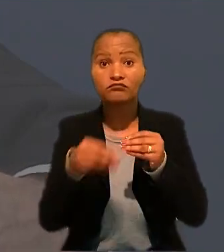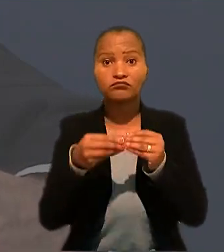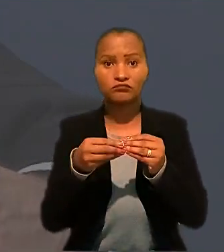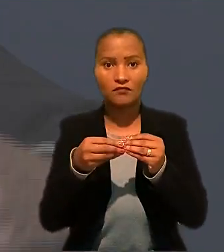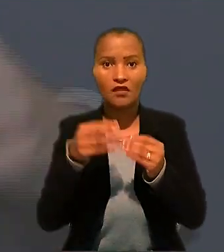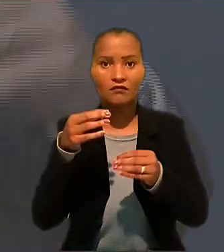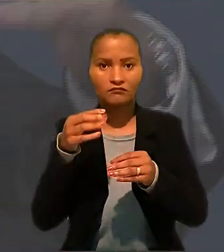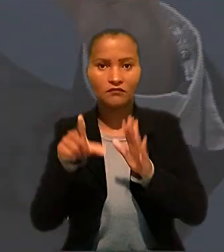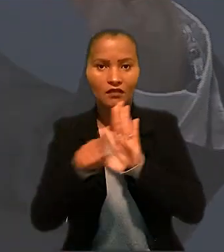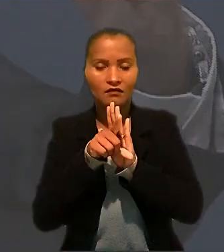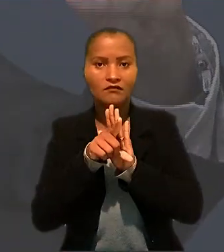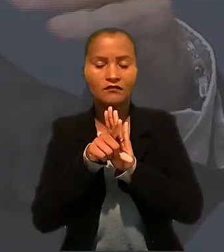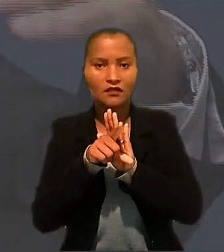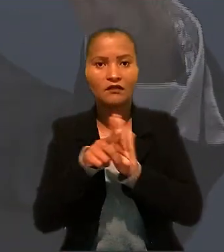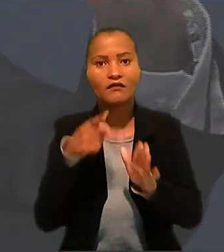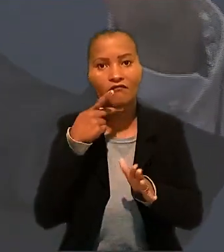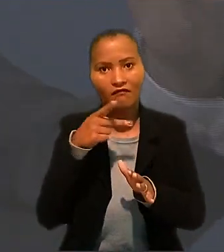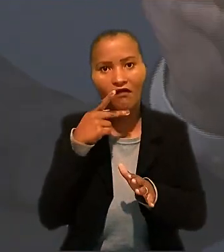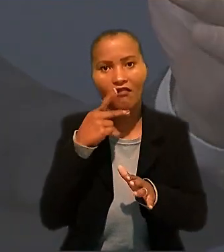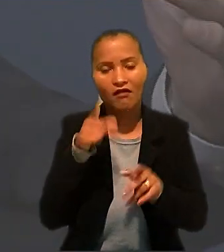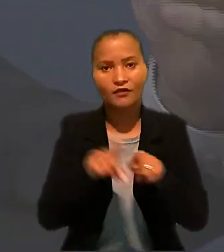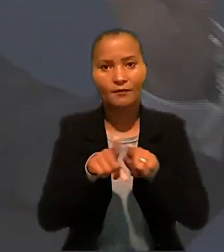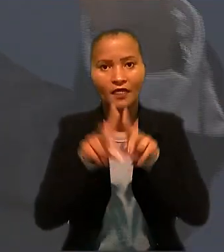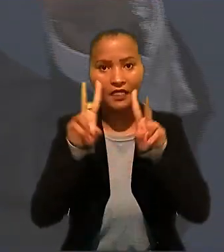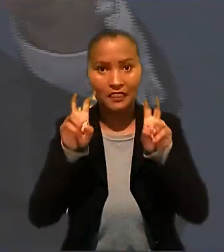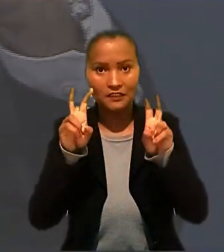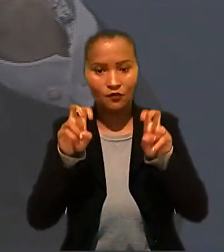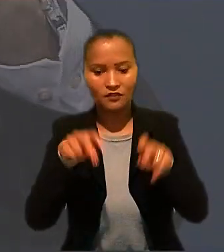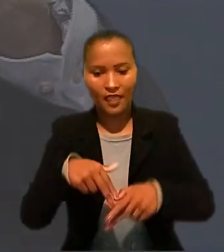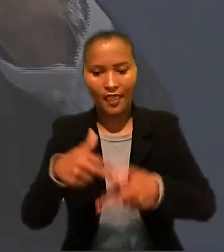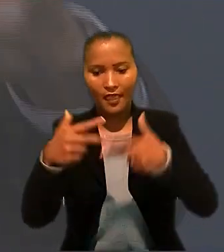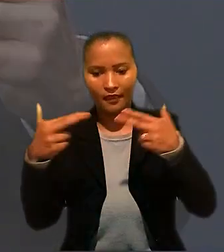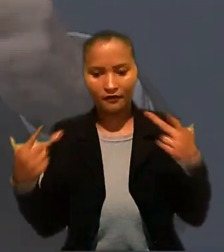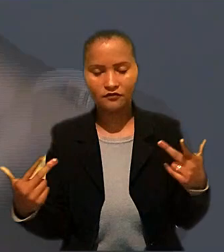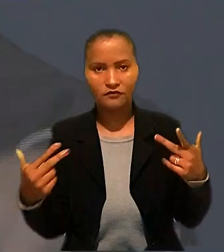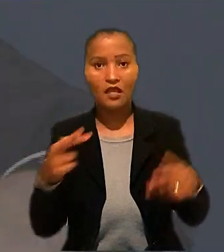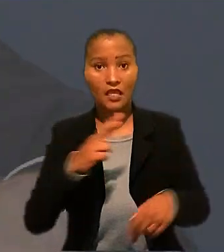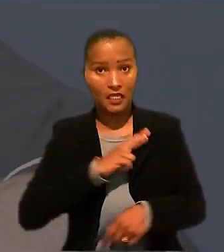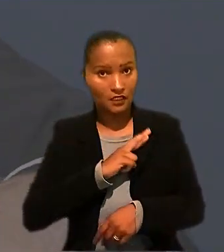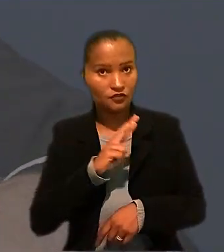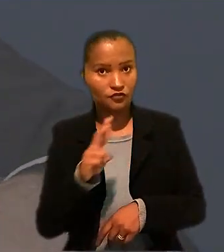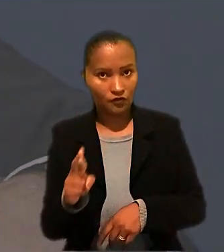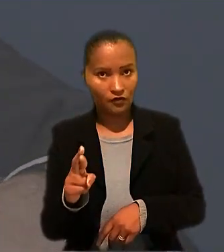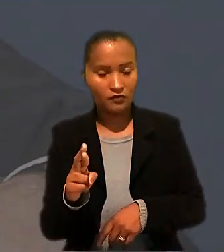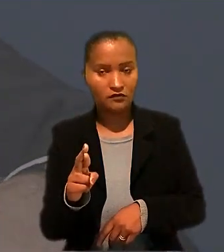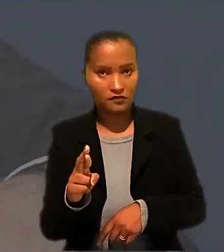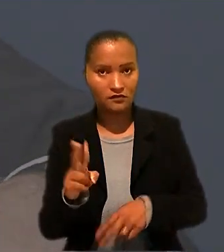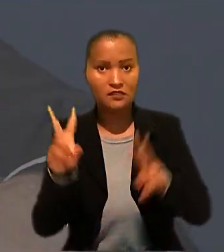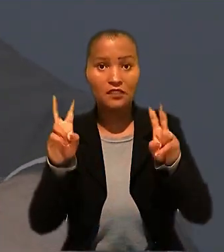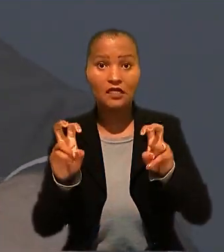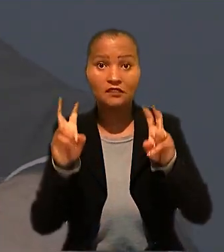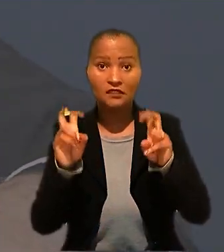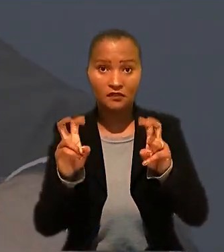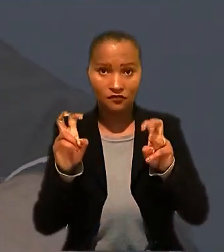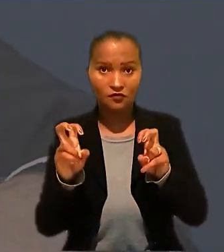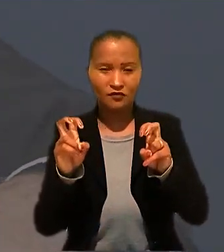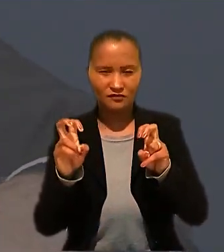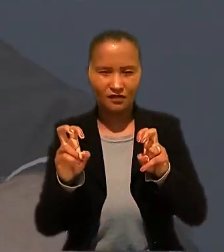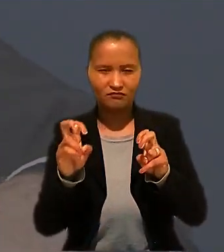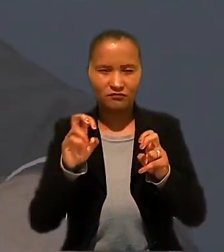legislativo que estabeleceu que as questões também étnicas, as questões religiosas e as questões que